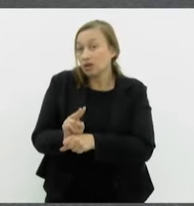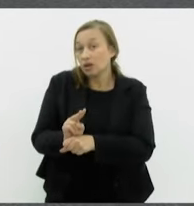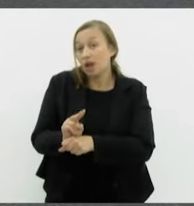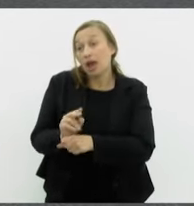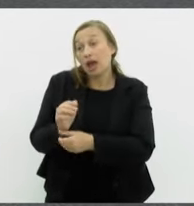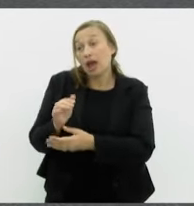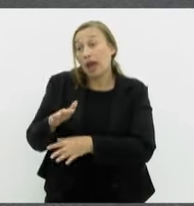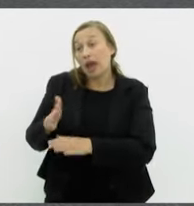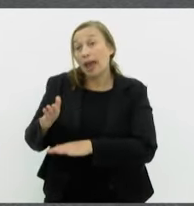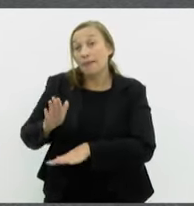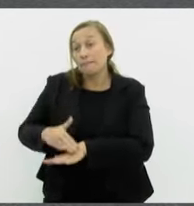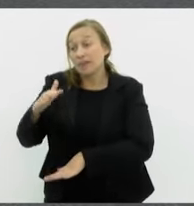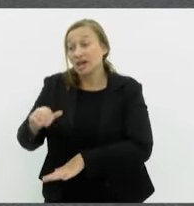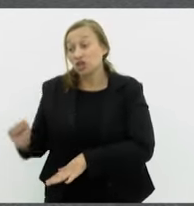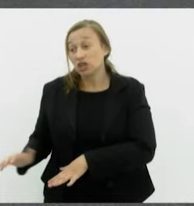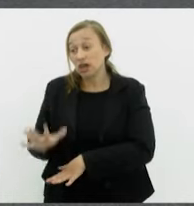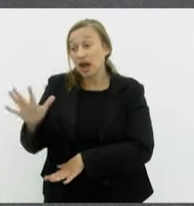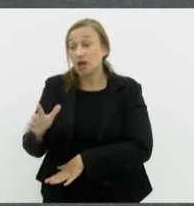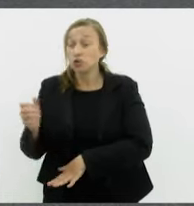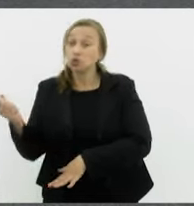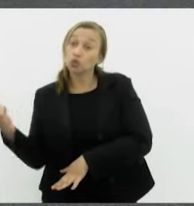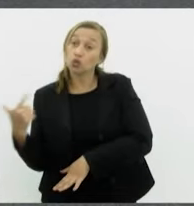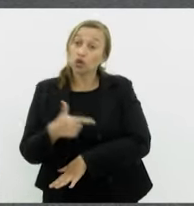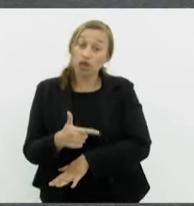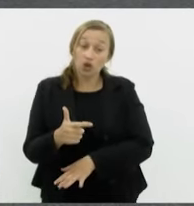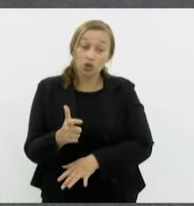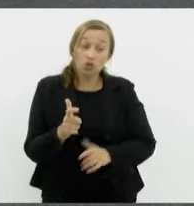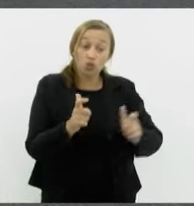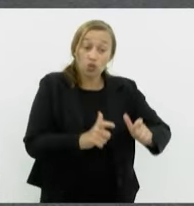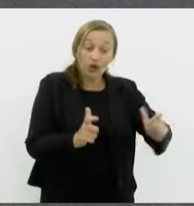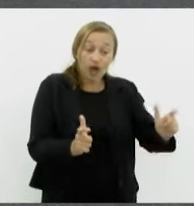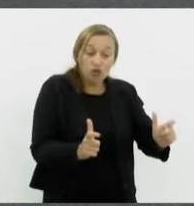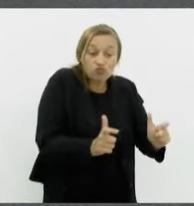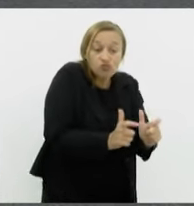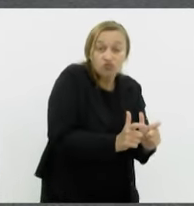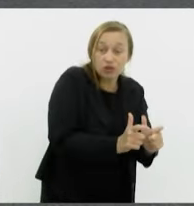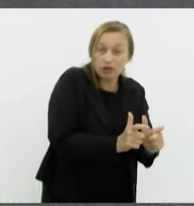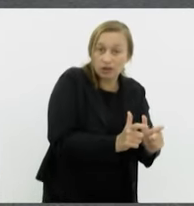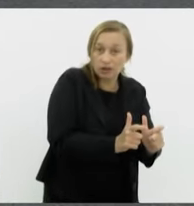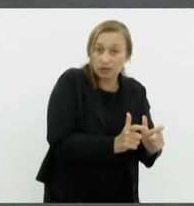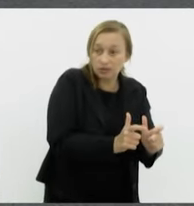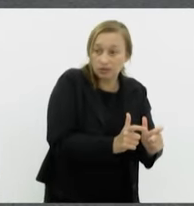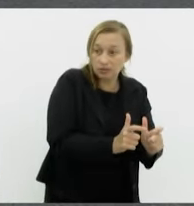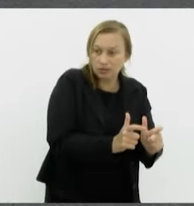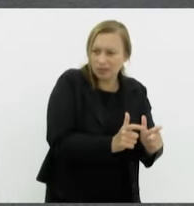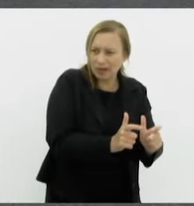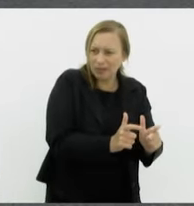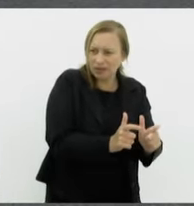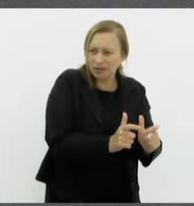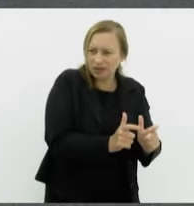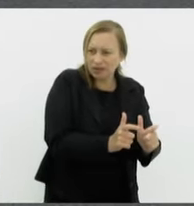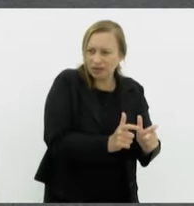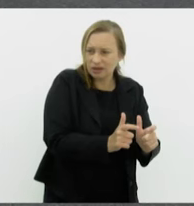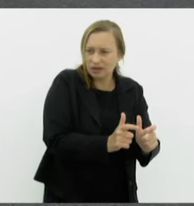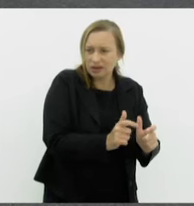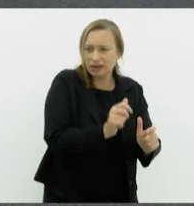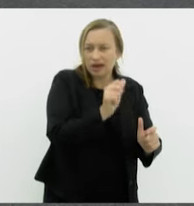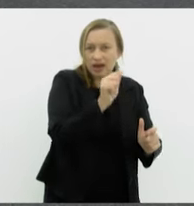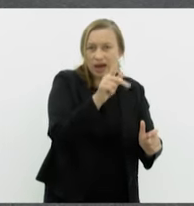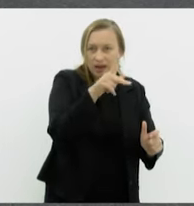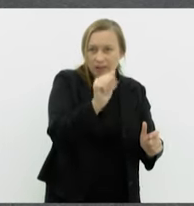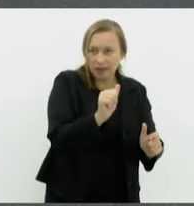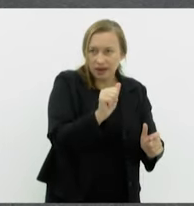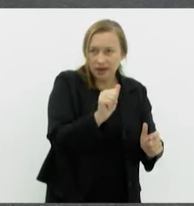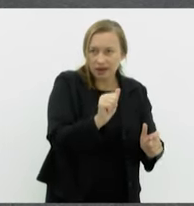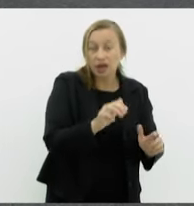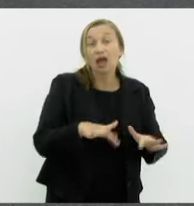biológica, um parque, do que uma APA, por exemplo, que tem menos proteção, e assim sucessivamente. Mas não basta criar. Então, tem pontuação